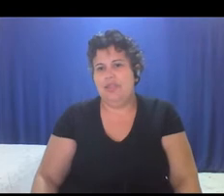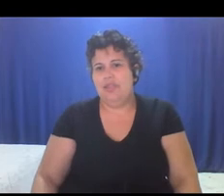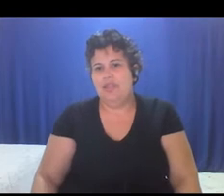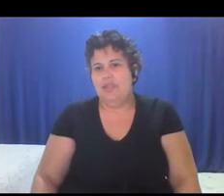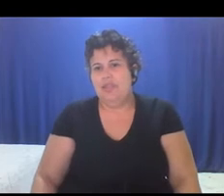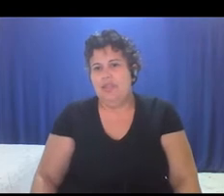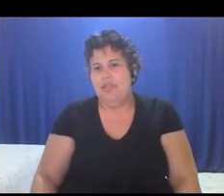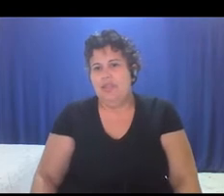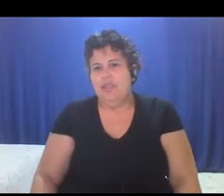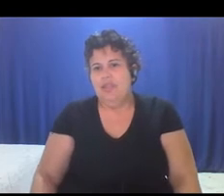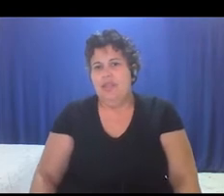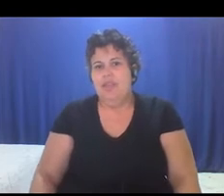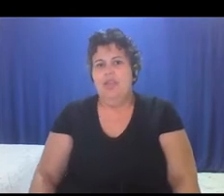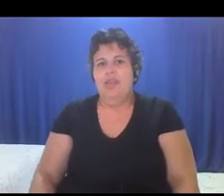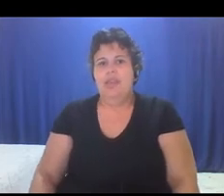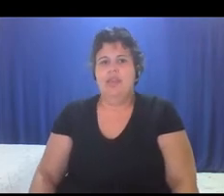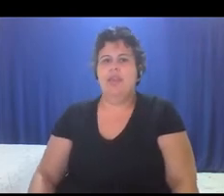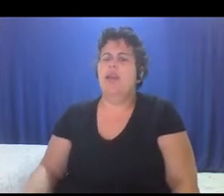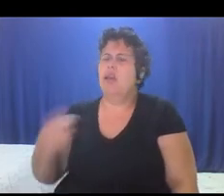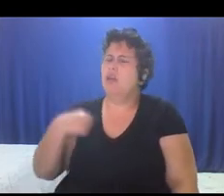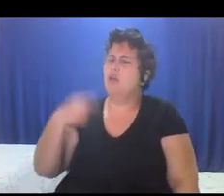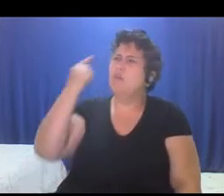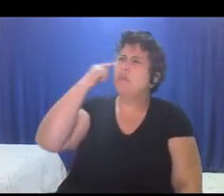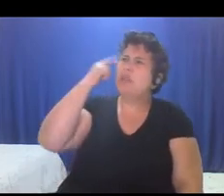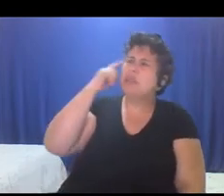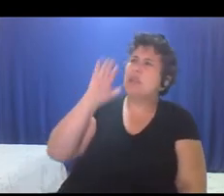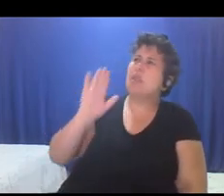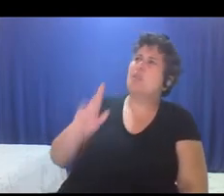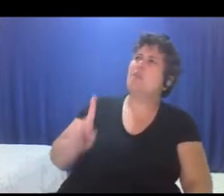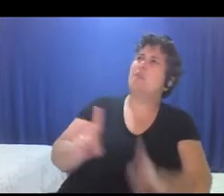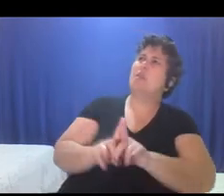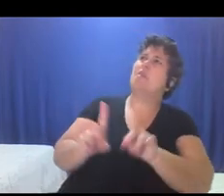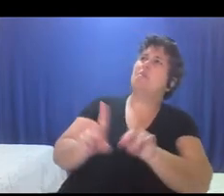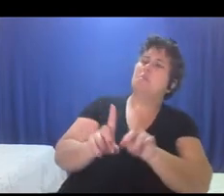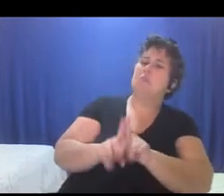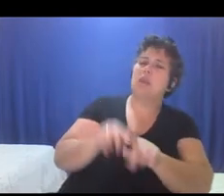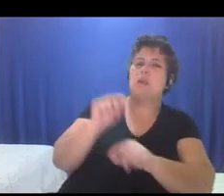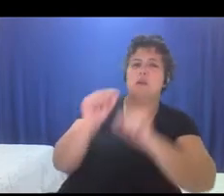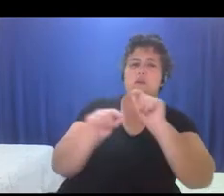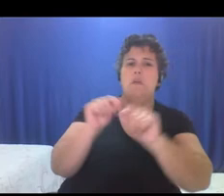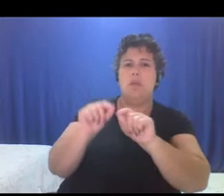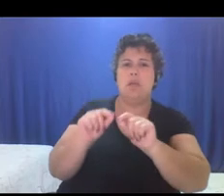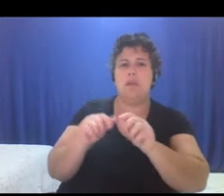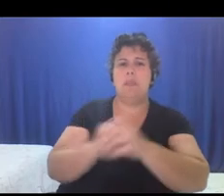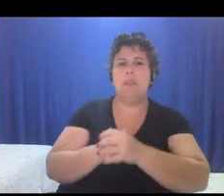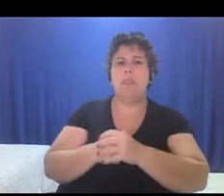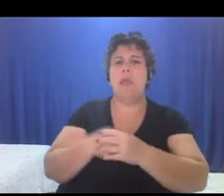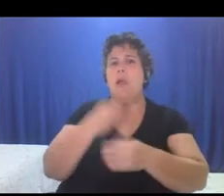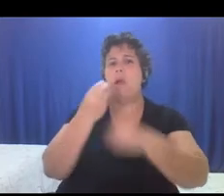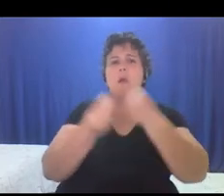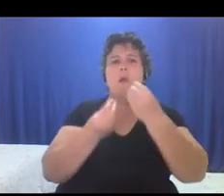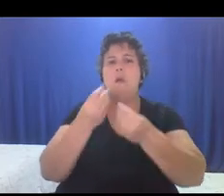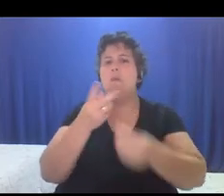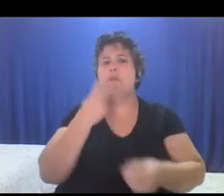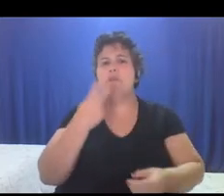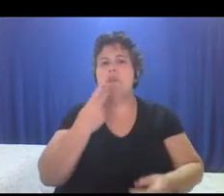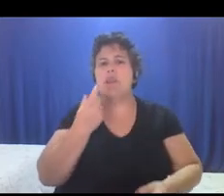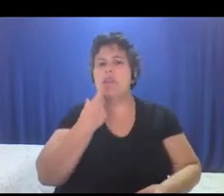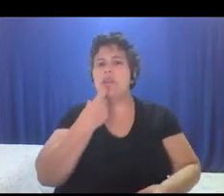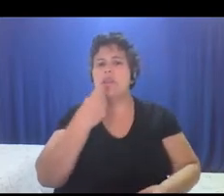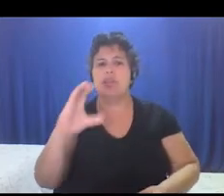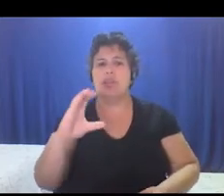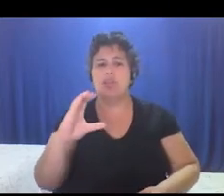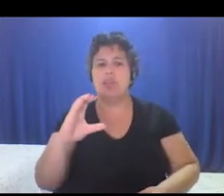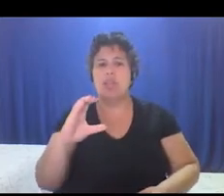Bom, Juju, tá pensando aqui também um pouco sobre como a gente fala de que a CIT não é